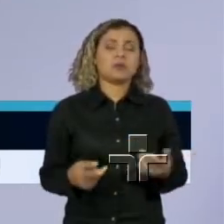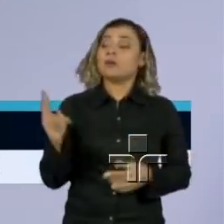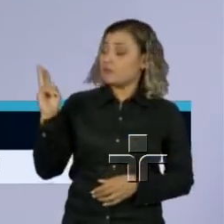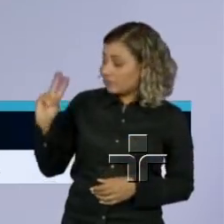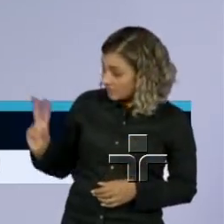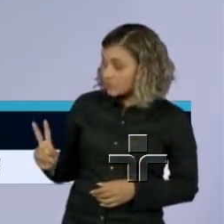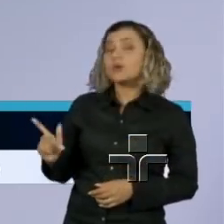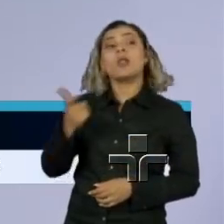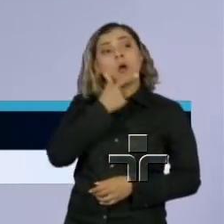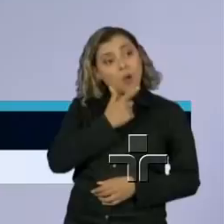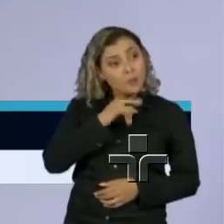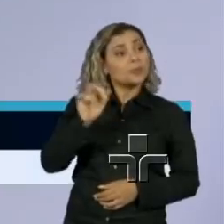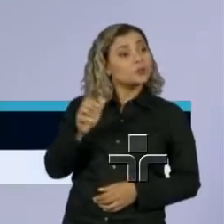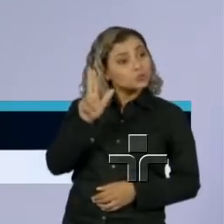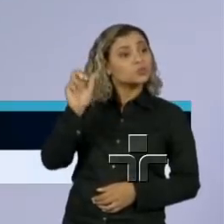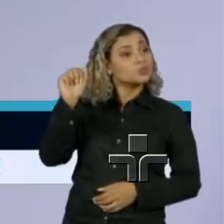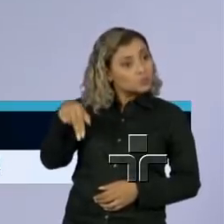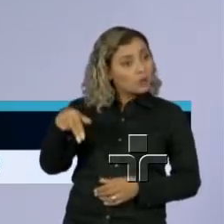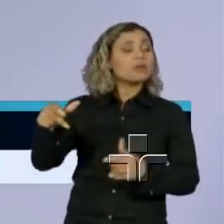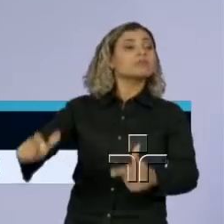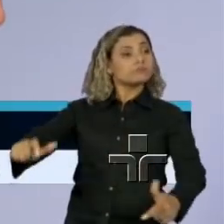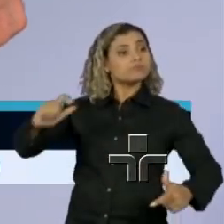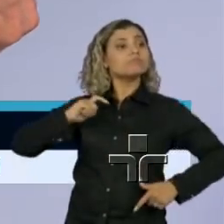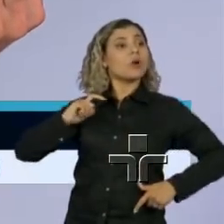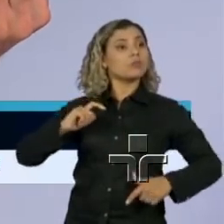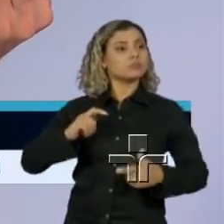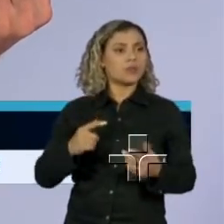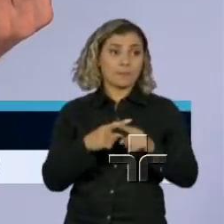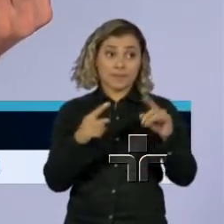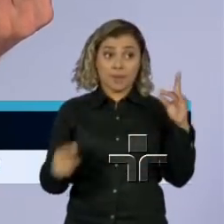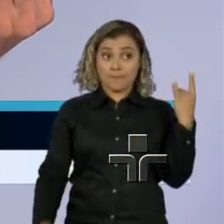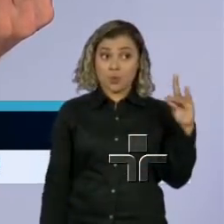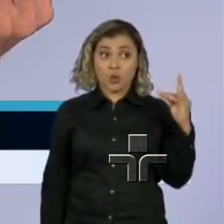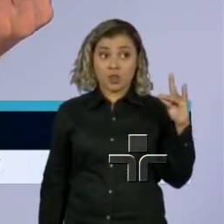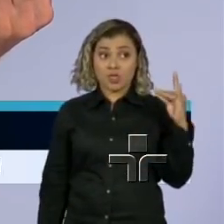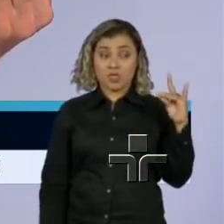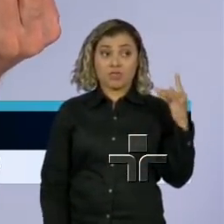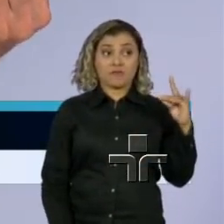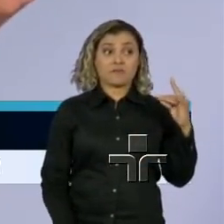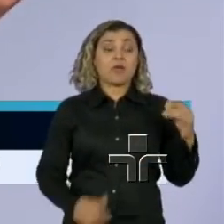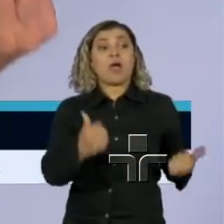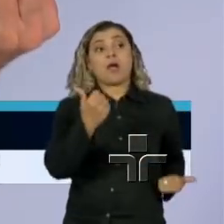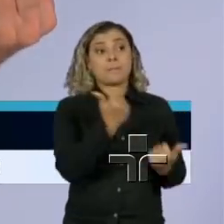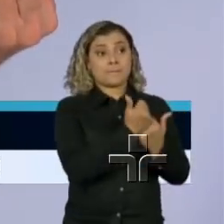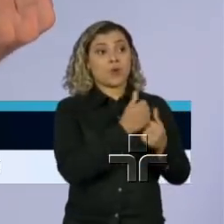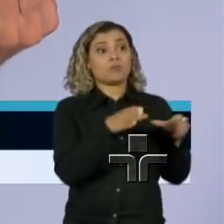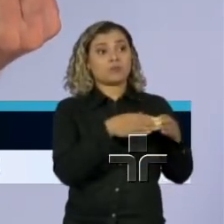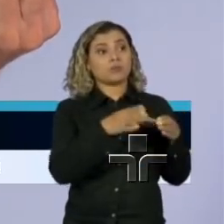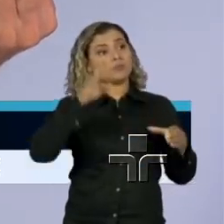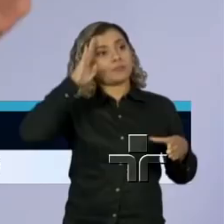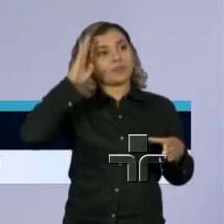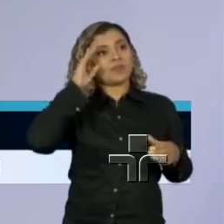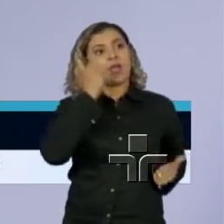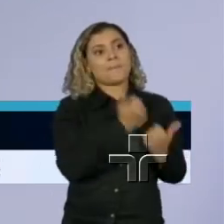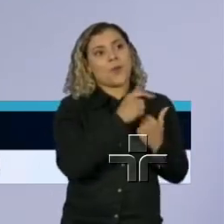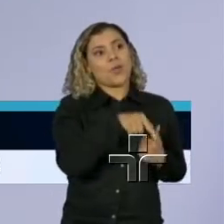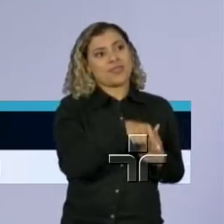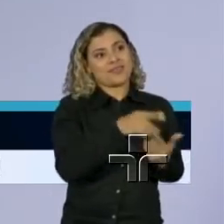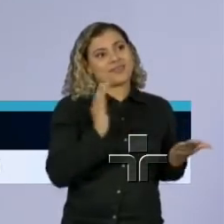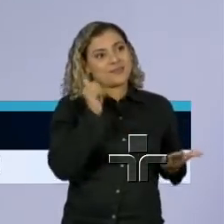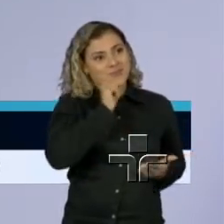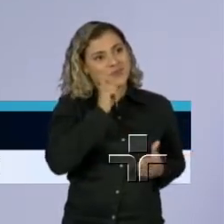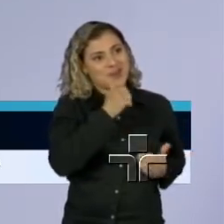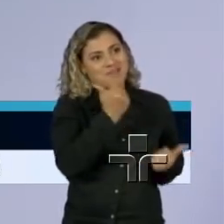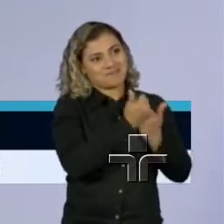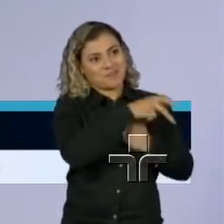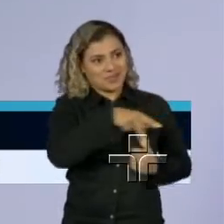um autoproclamado presidente. O curioso é que na Bolívia, quem sustenta o autoproclamado presidente são as Forças Armadas. E na Venezuela,